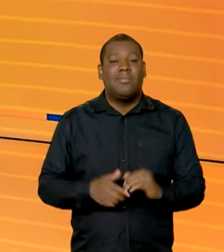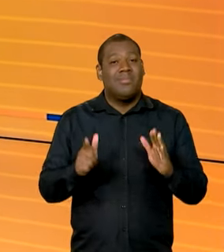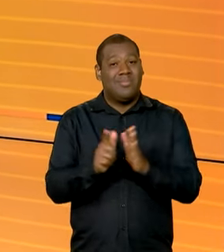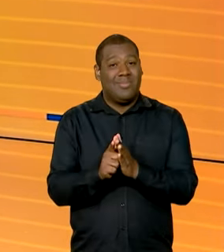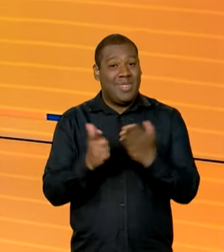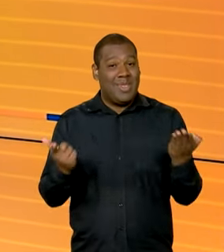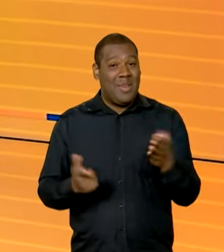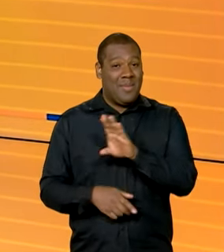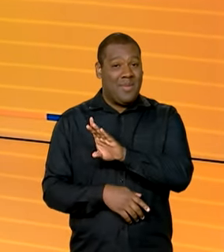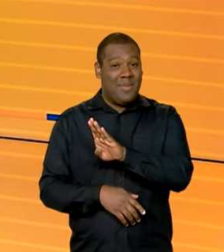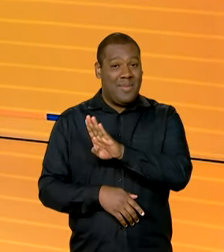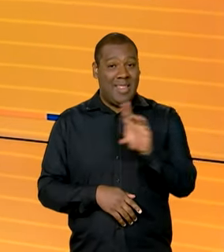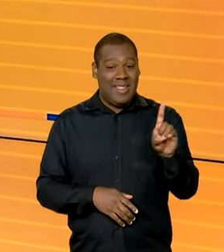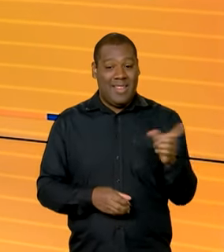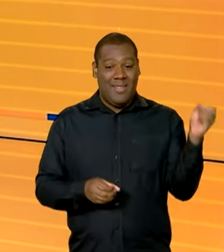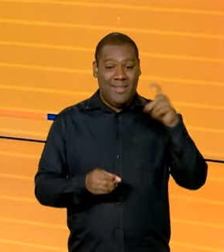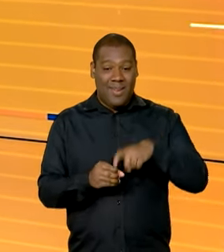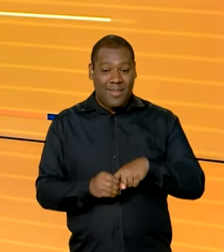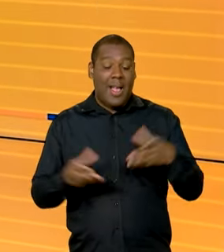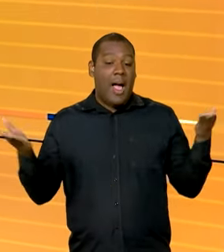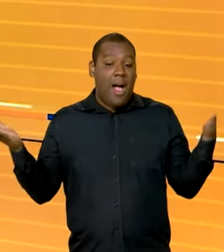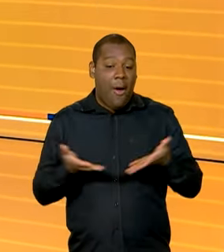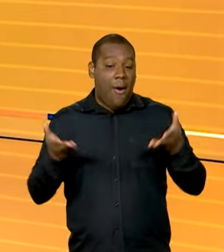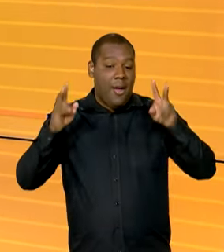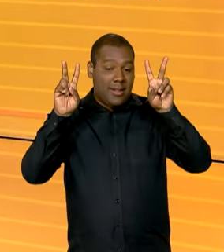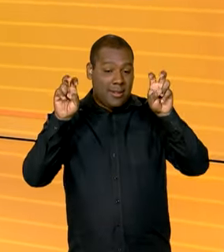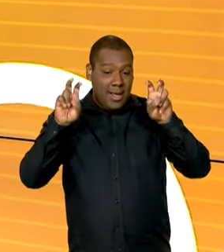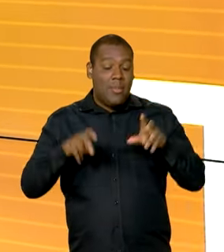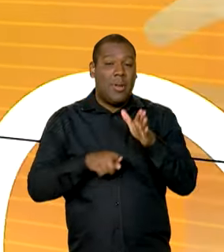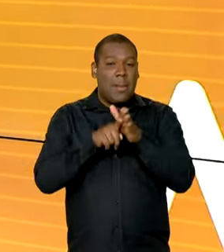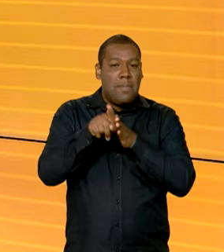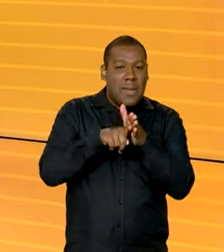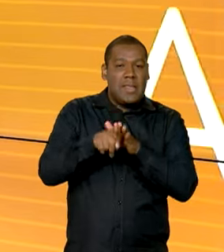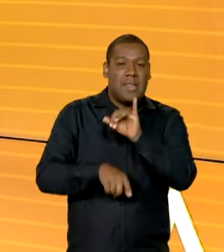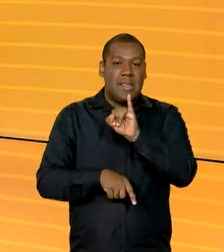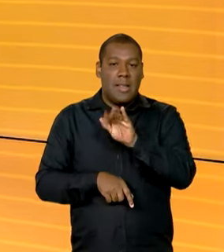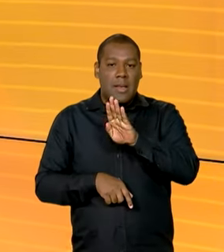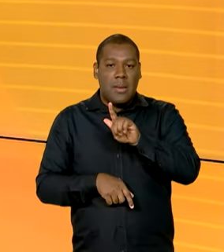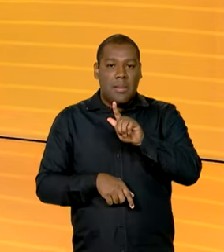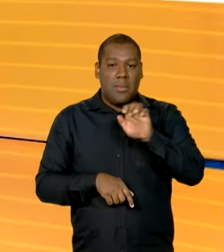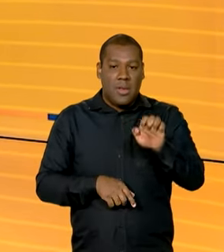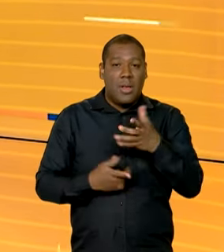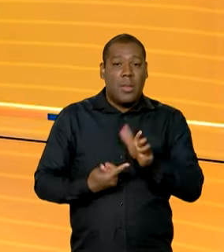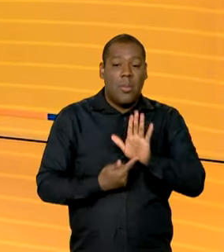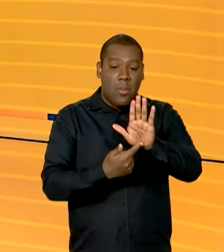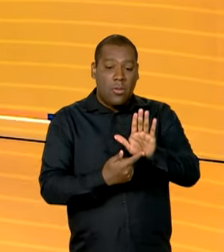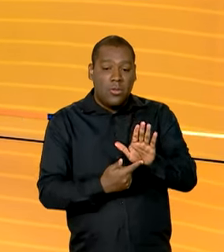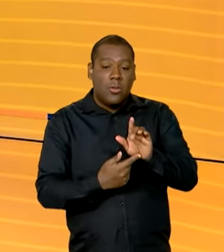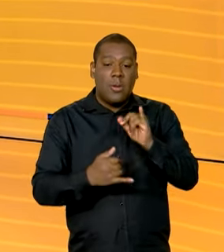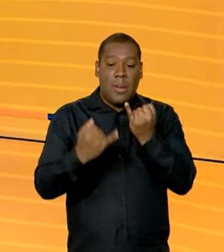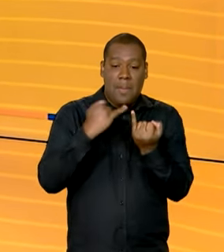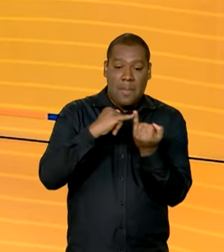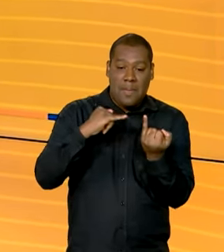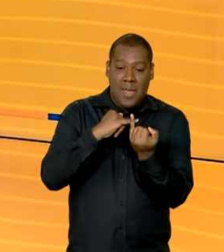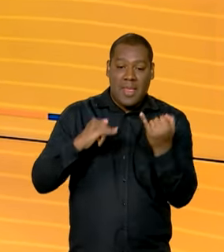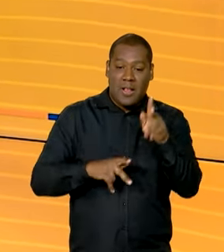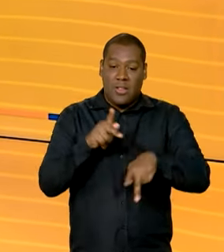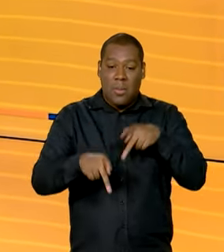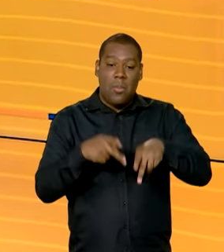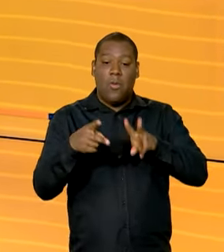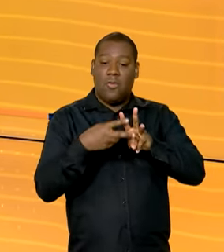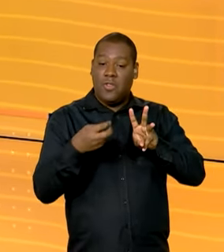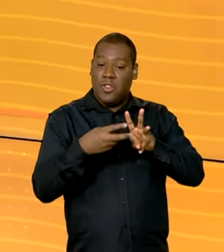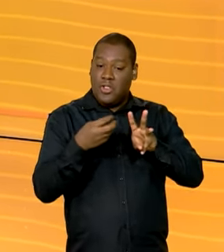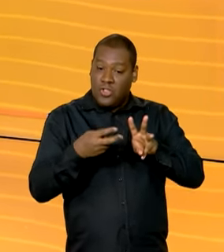Estamos de volta e vamos falar sobre o censo do IBGE, que mostra que metade da população indígena no Brasil tem menos de